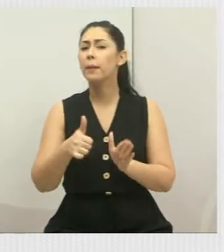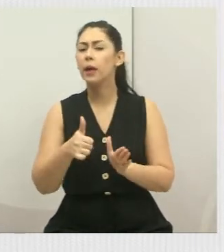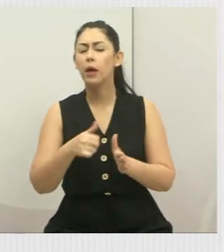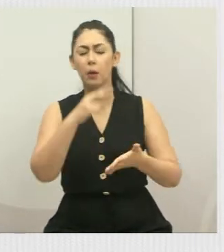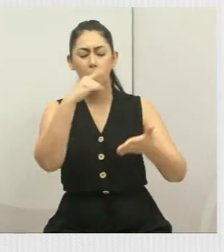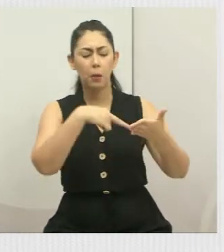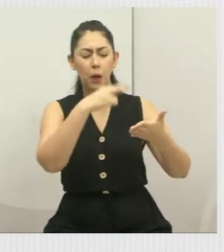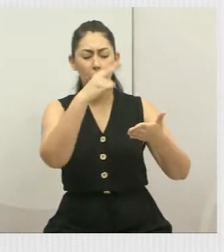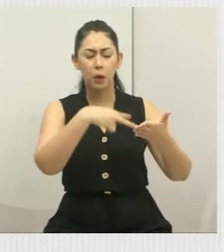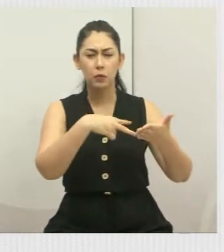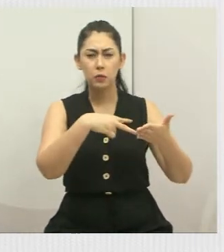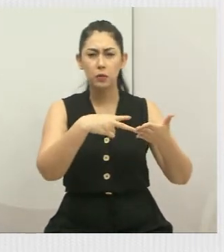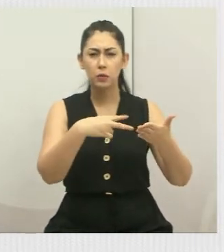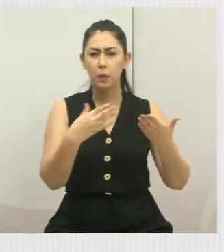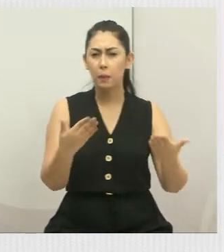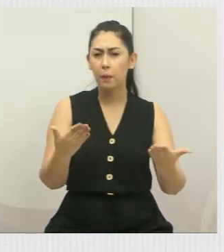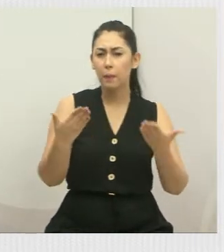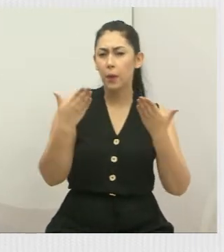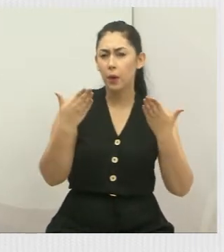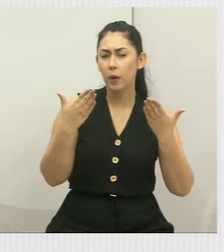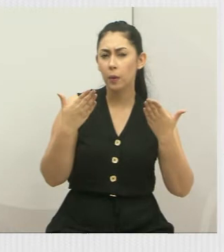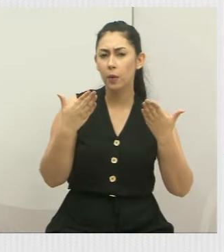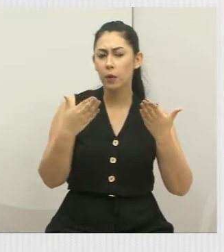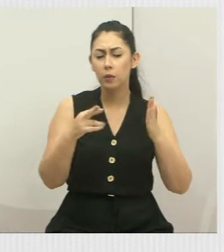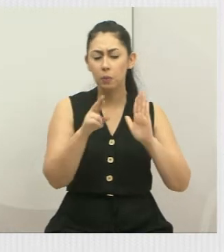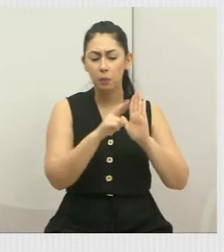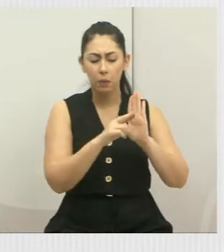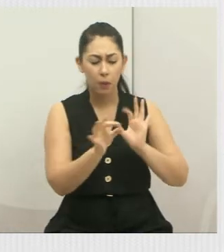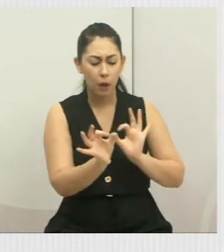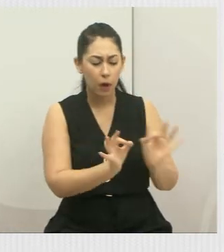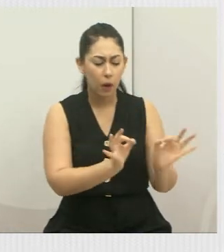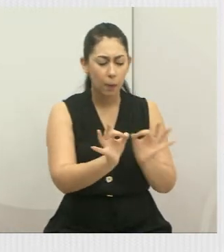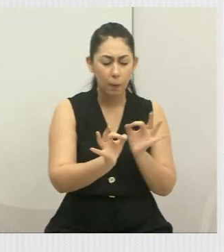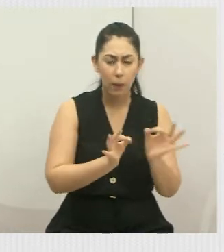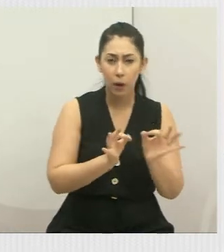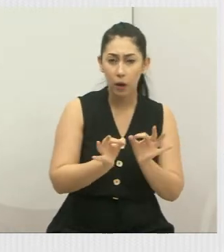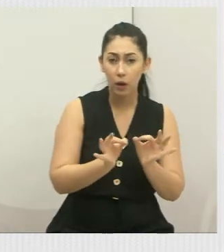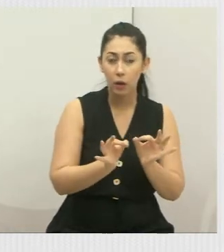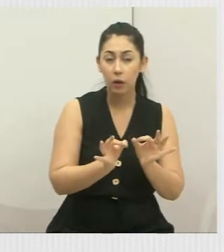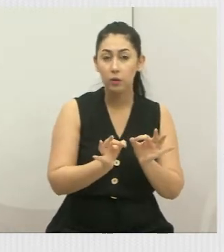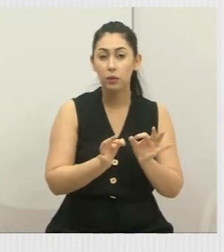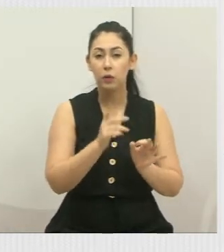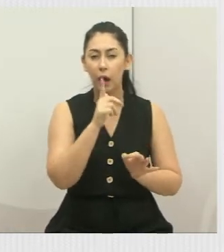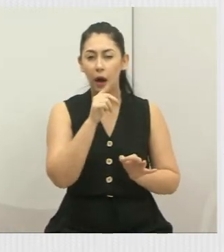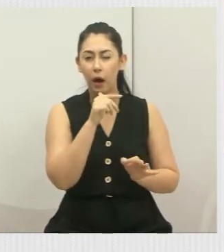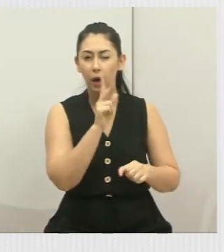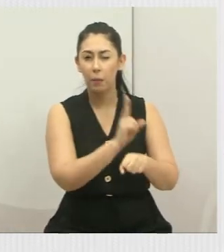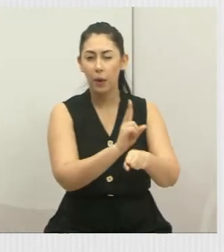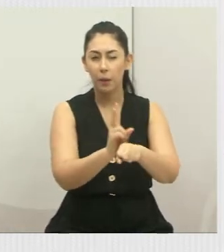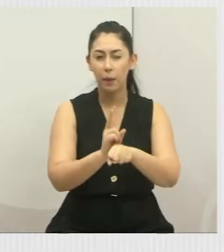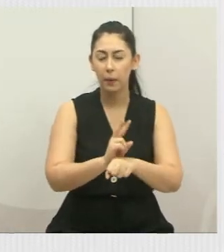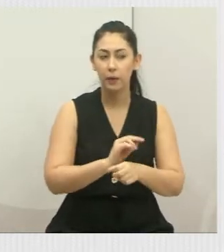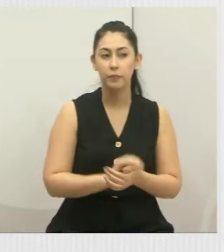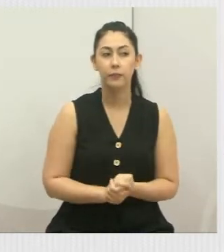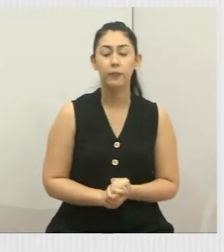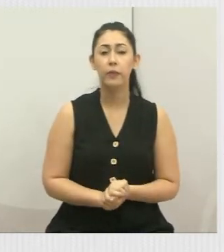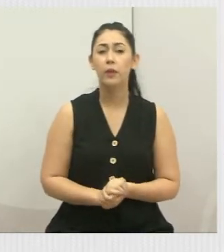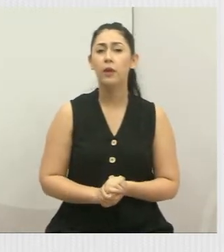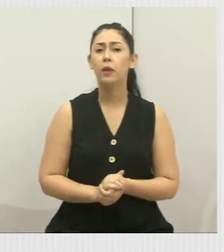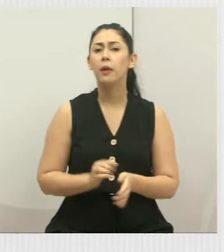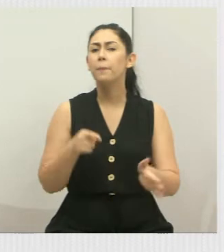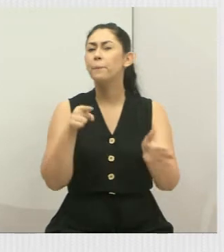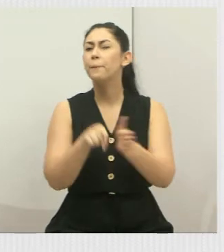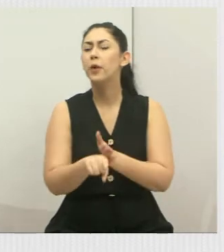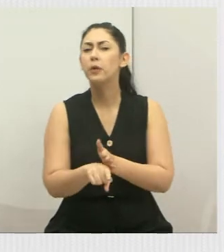pública da revisão do plano de saneamento. A primeira pergunta que a gente coloca é: por que